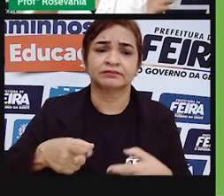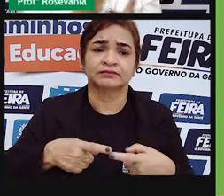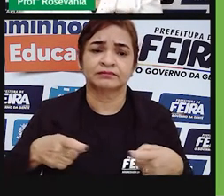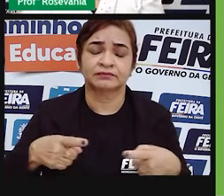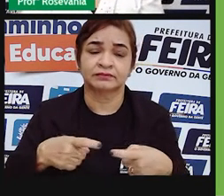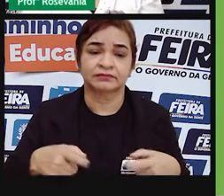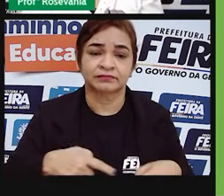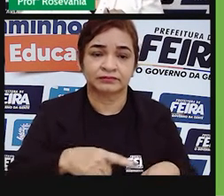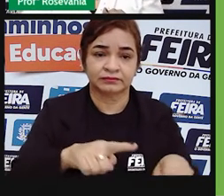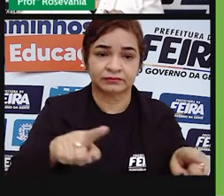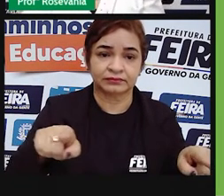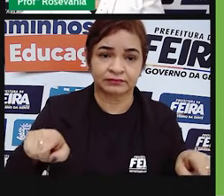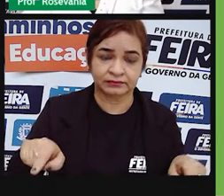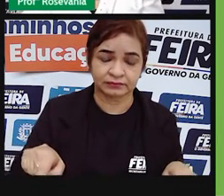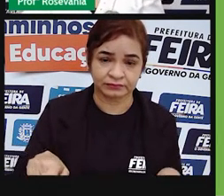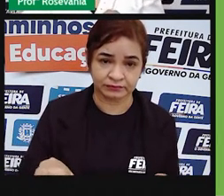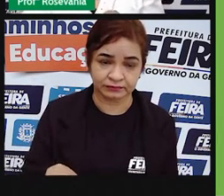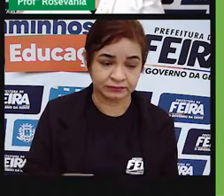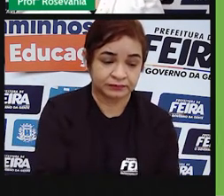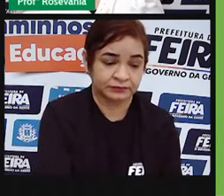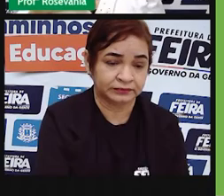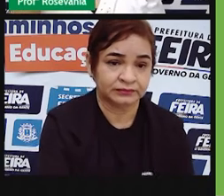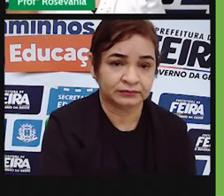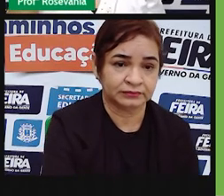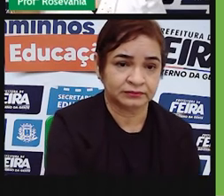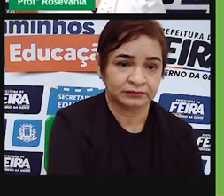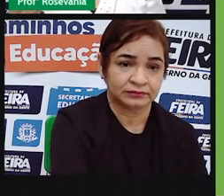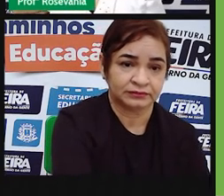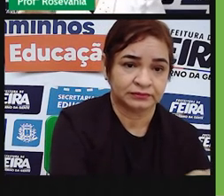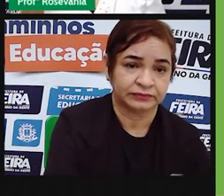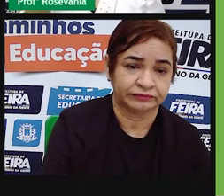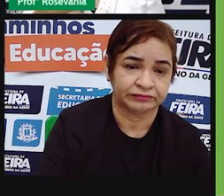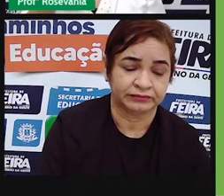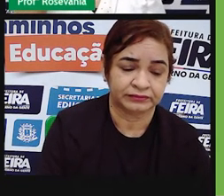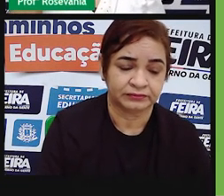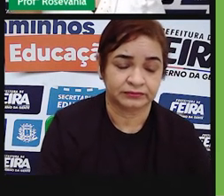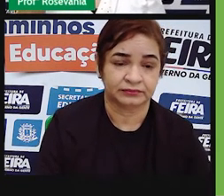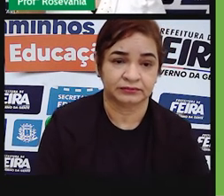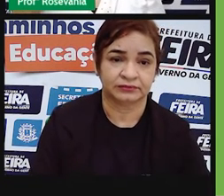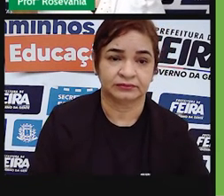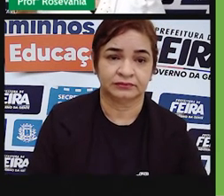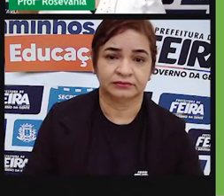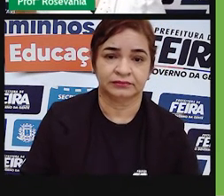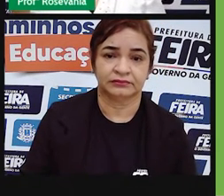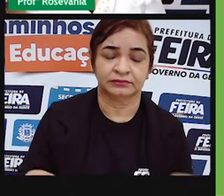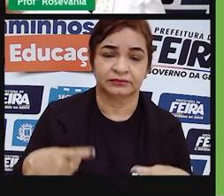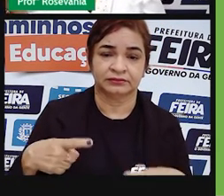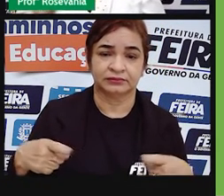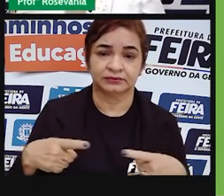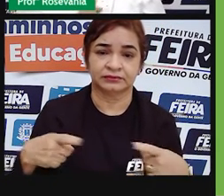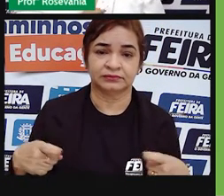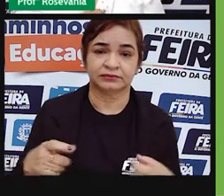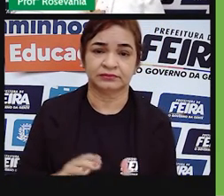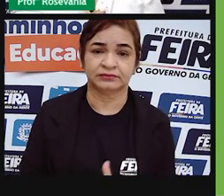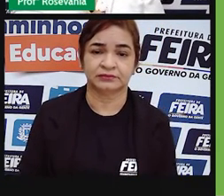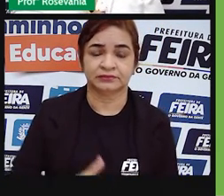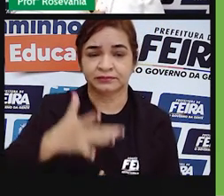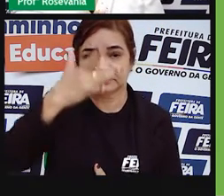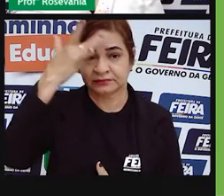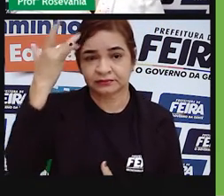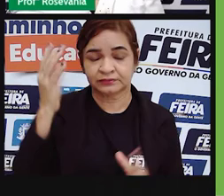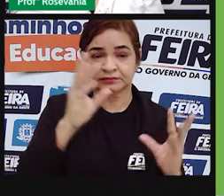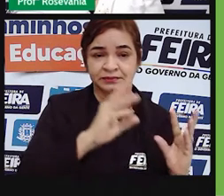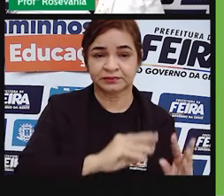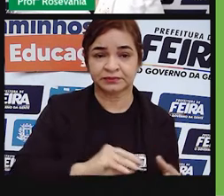deles, né, que estão lá disputando aquele espaço. Então, as guerras, elas normalmente fazem com que as pessoas saiam da